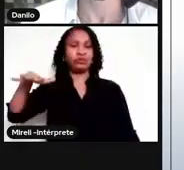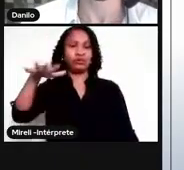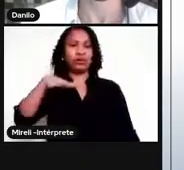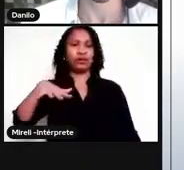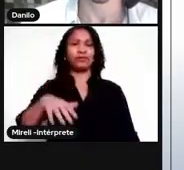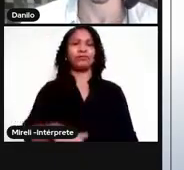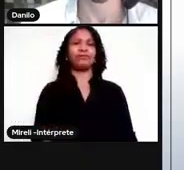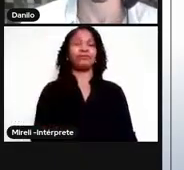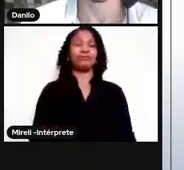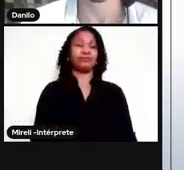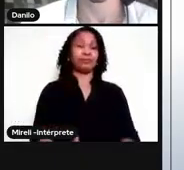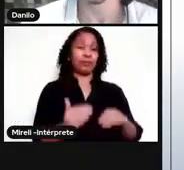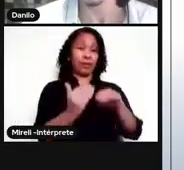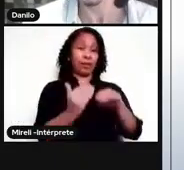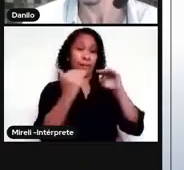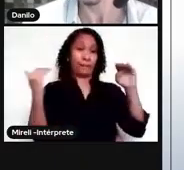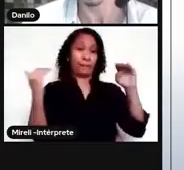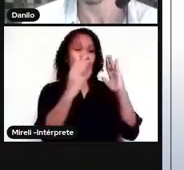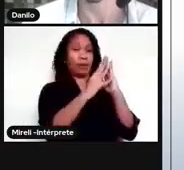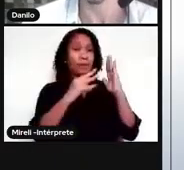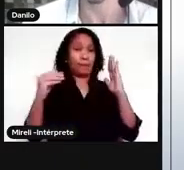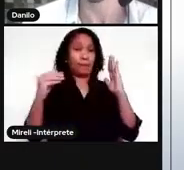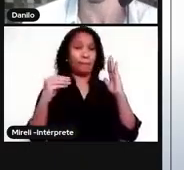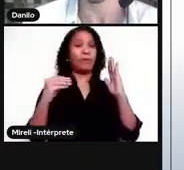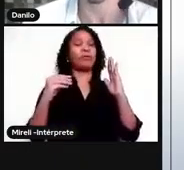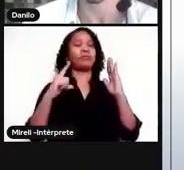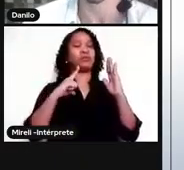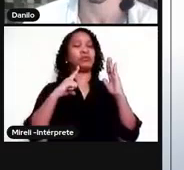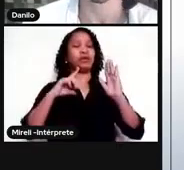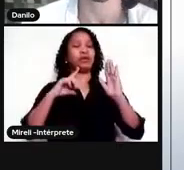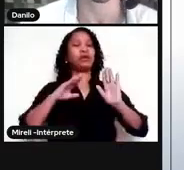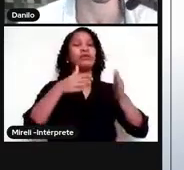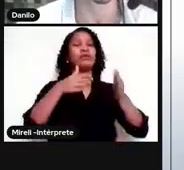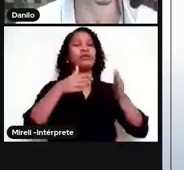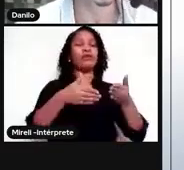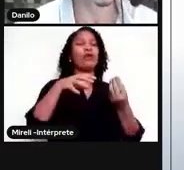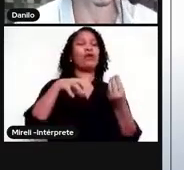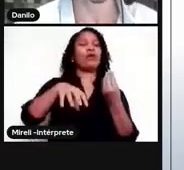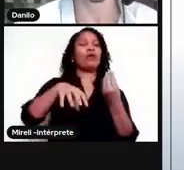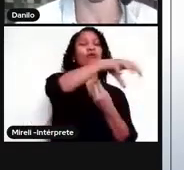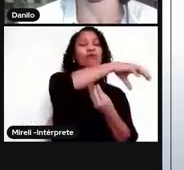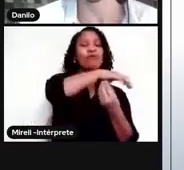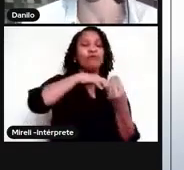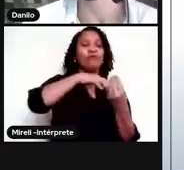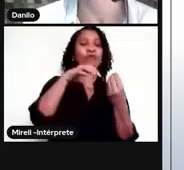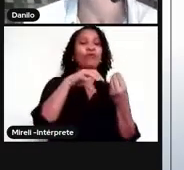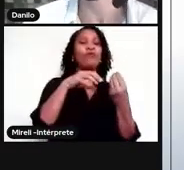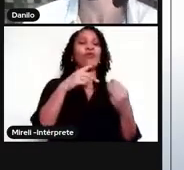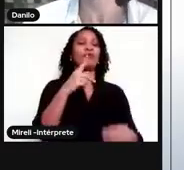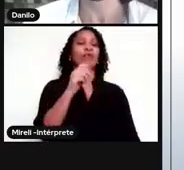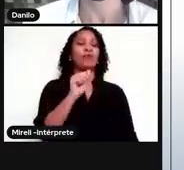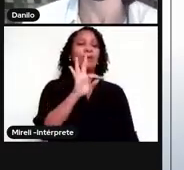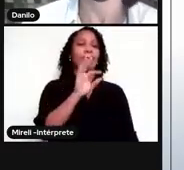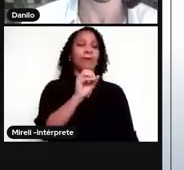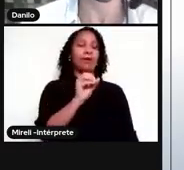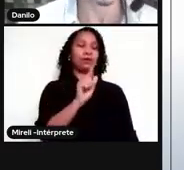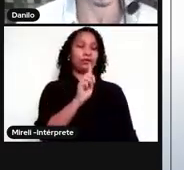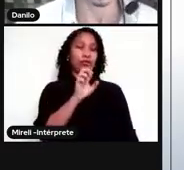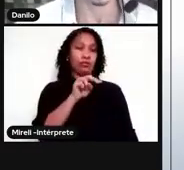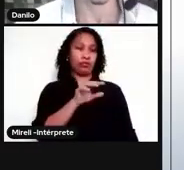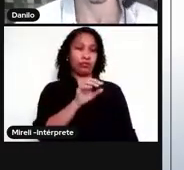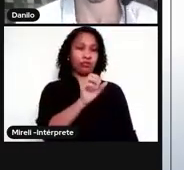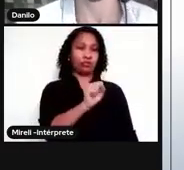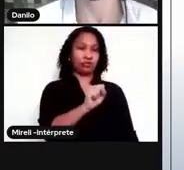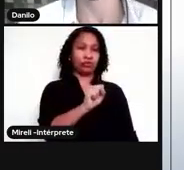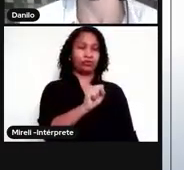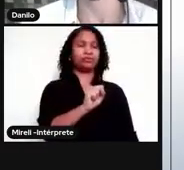também relacionados a fungos micorrízicos, arbusculares ou patógenos, porque eles associam a distribuição dos fungos com as